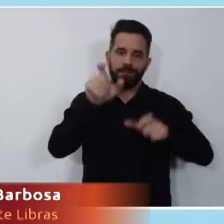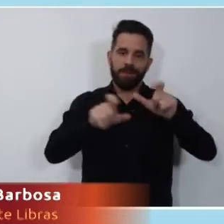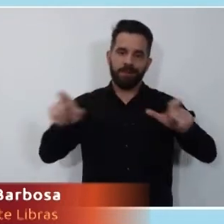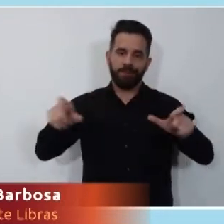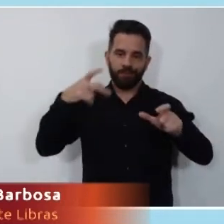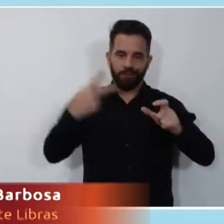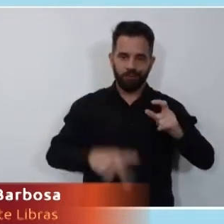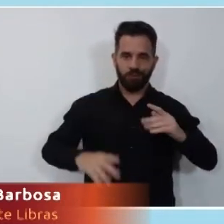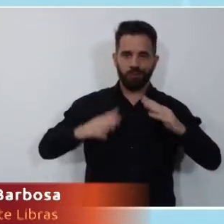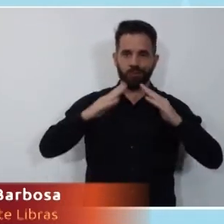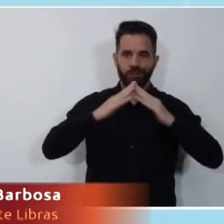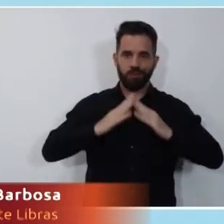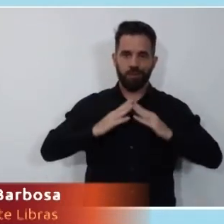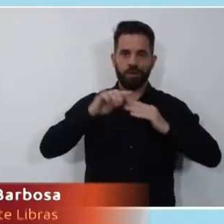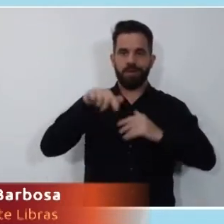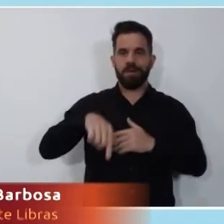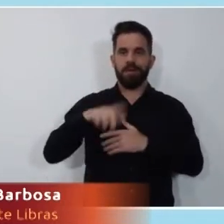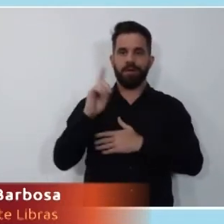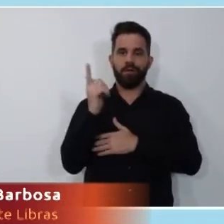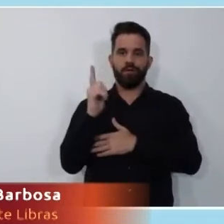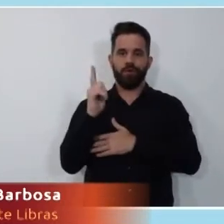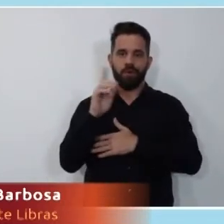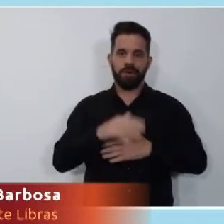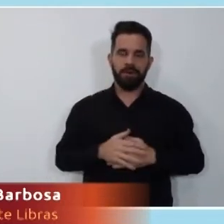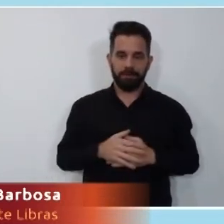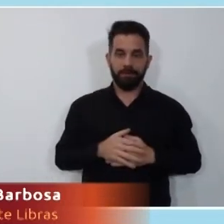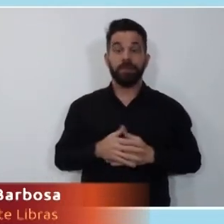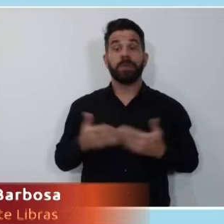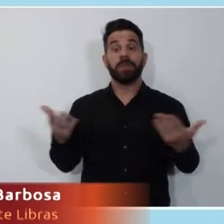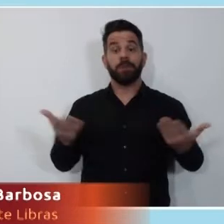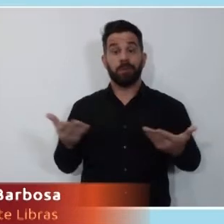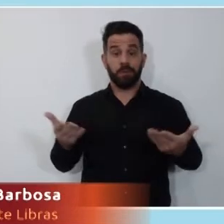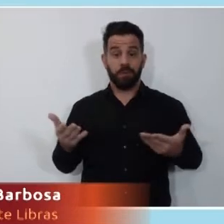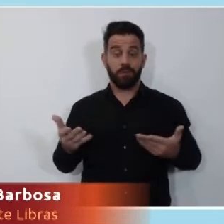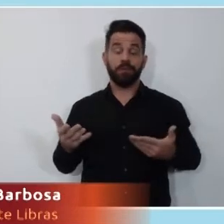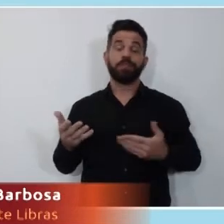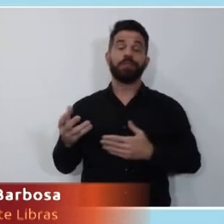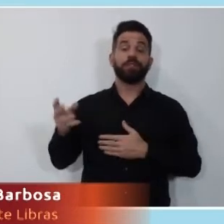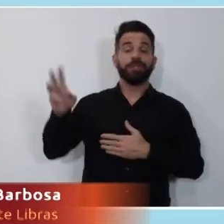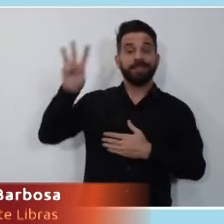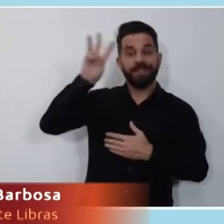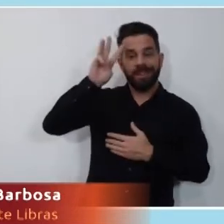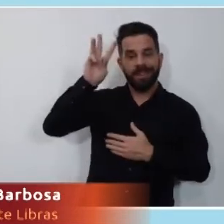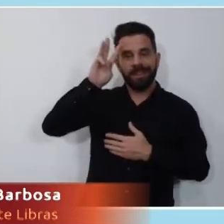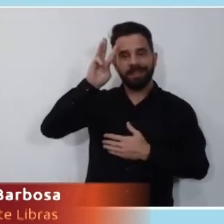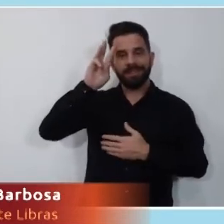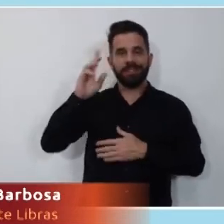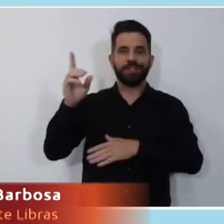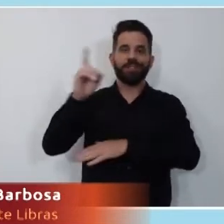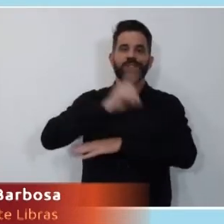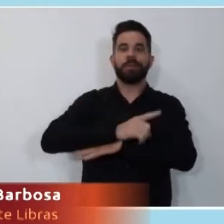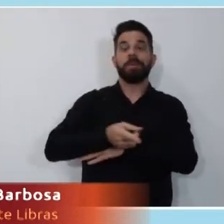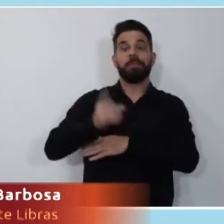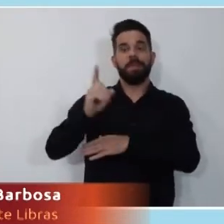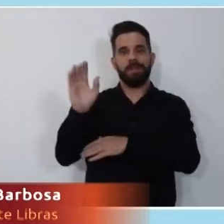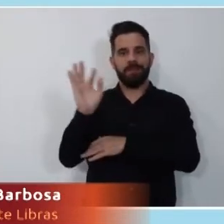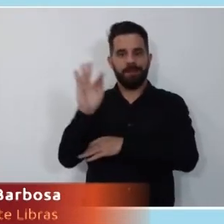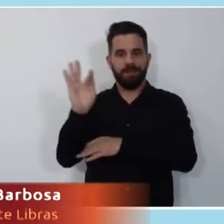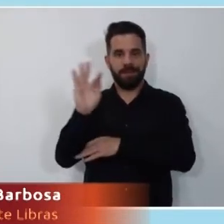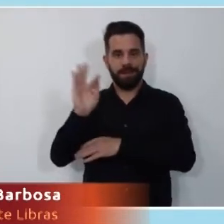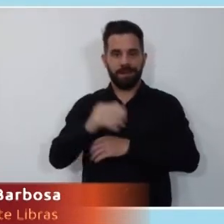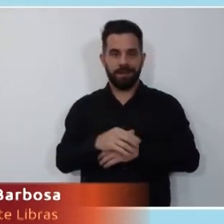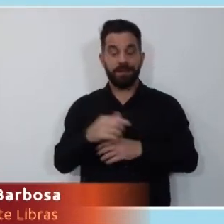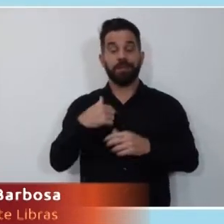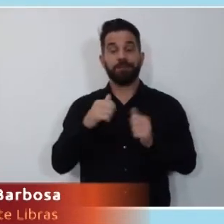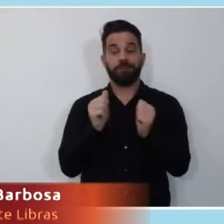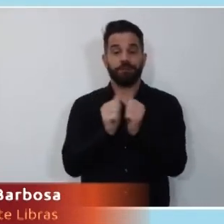em Goiânia, nessa terça-feira, dia 1º de fevereiro. Eu sou a Camila Maia e fico com você